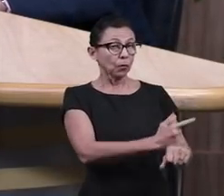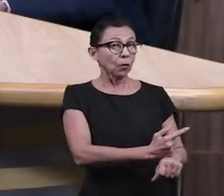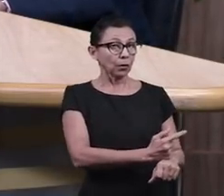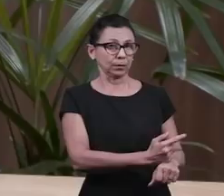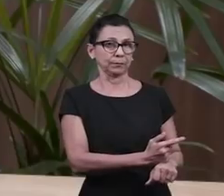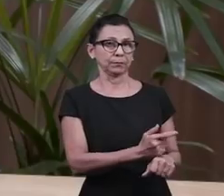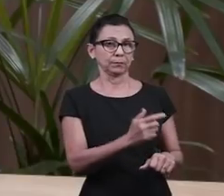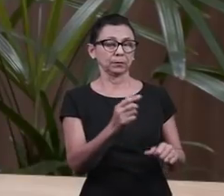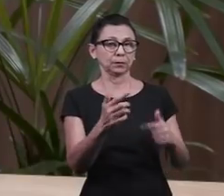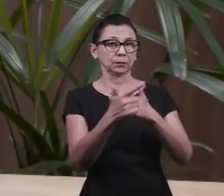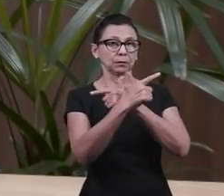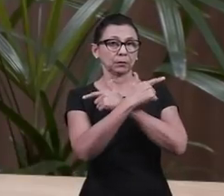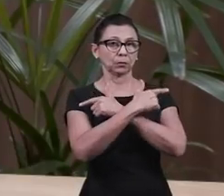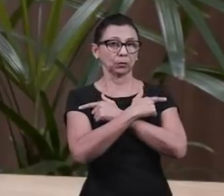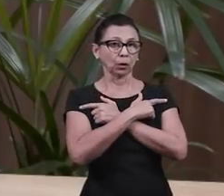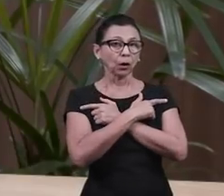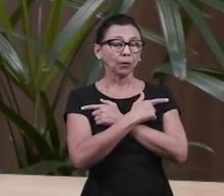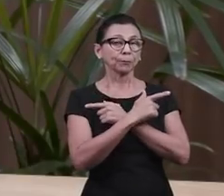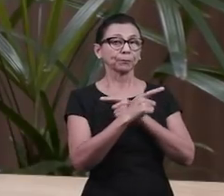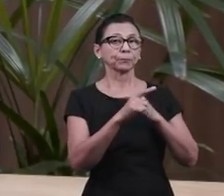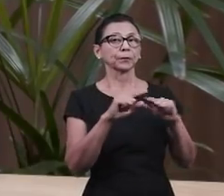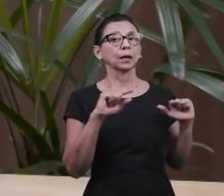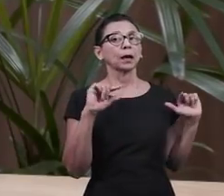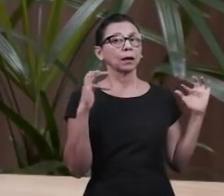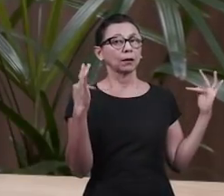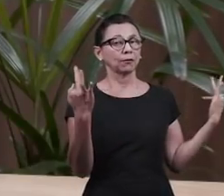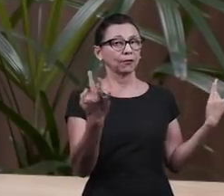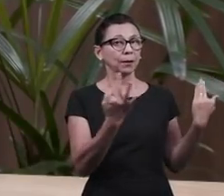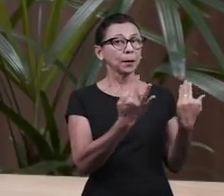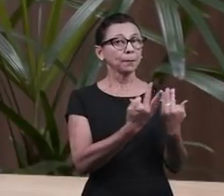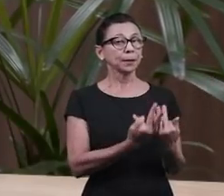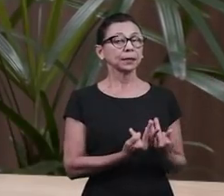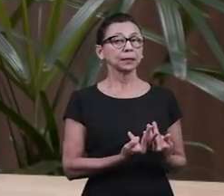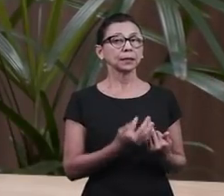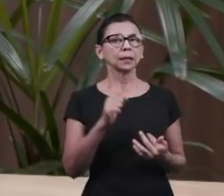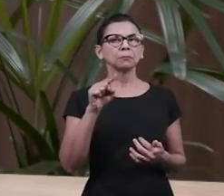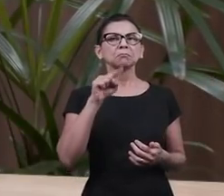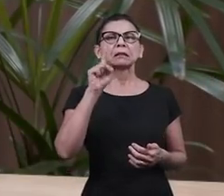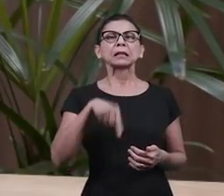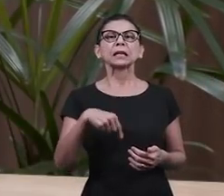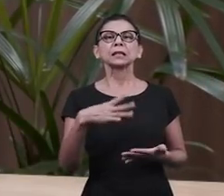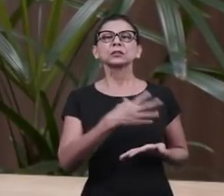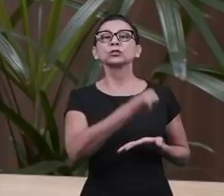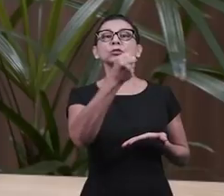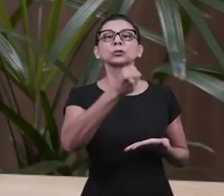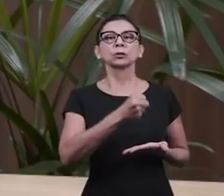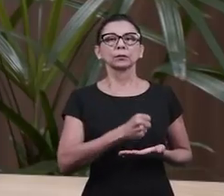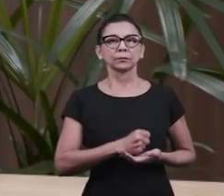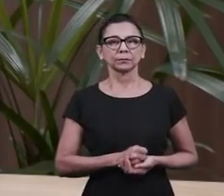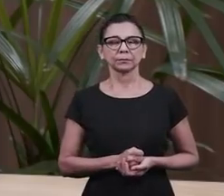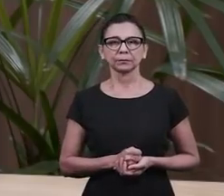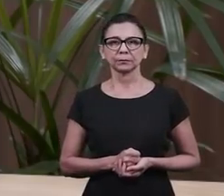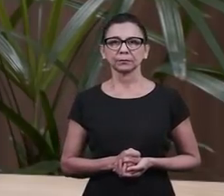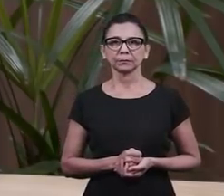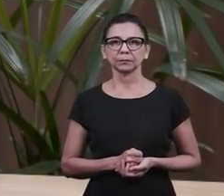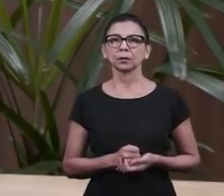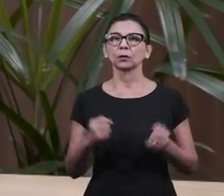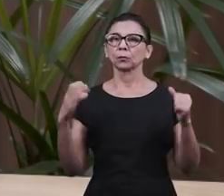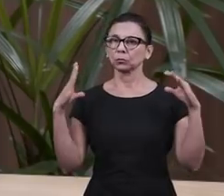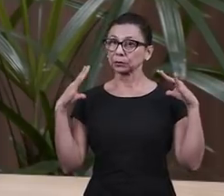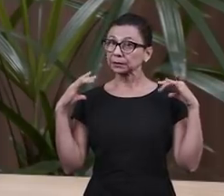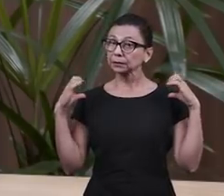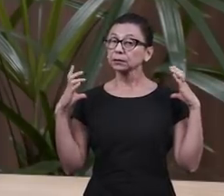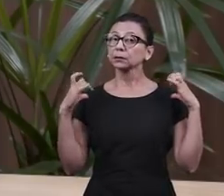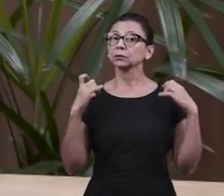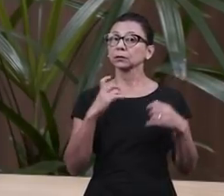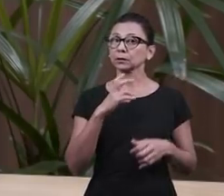O arrebatamento vai ser uma ação dos anjos. Quem vai retirar a igreja vai ser os anjos. E o Senhor